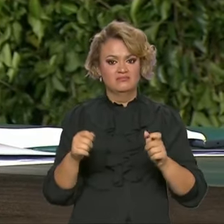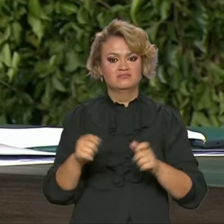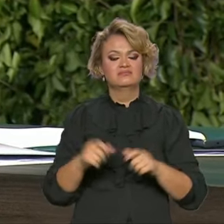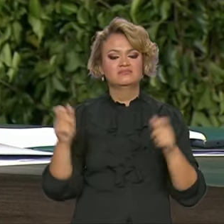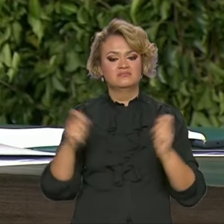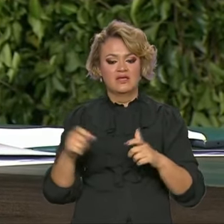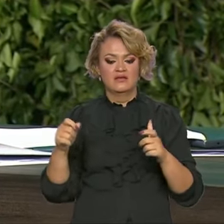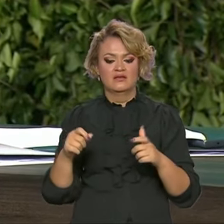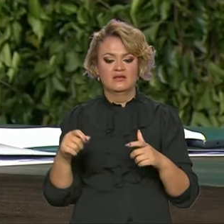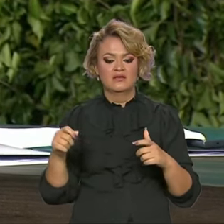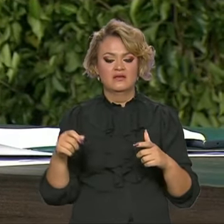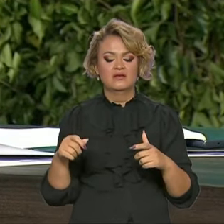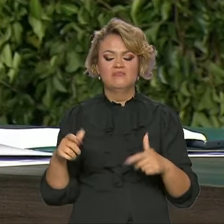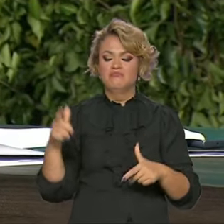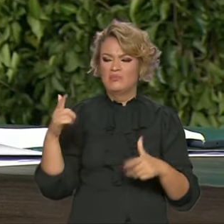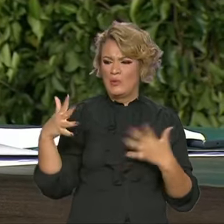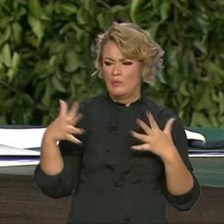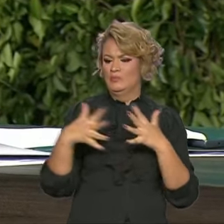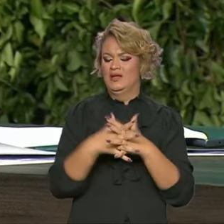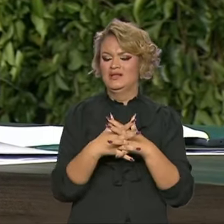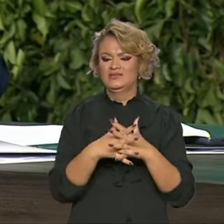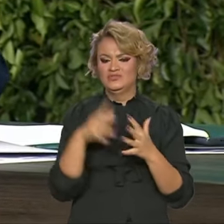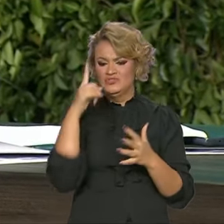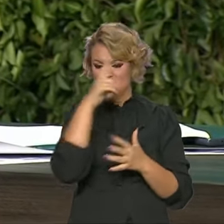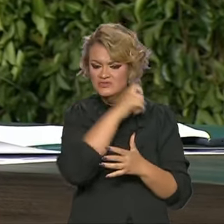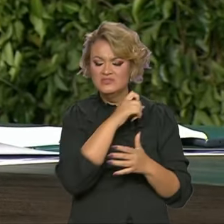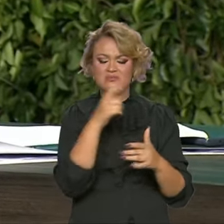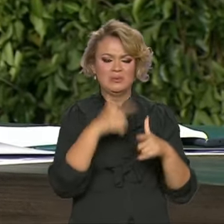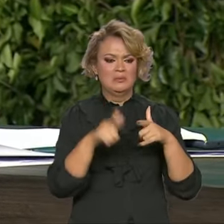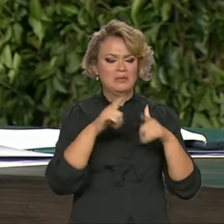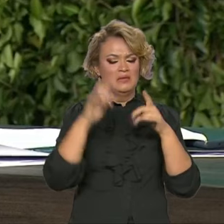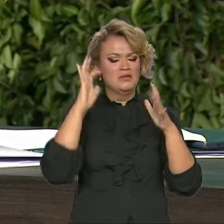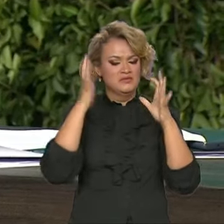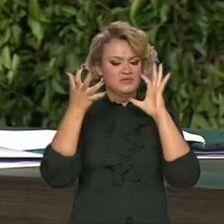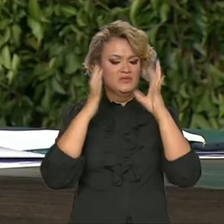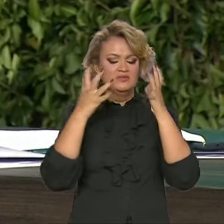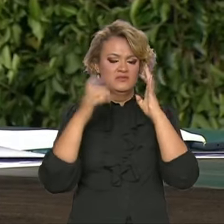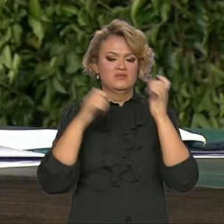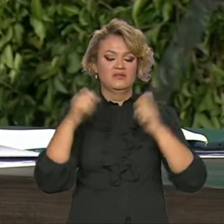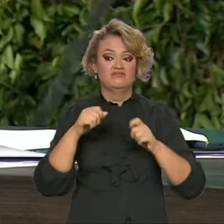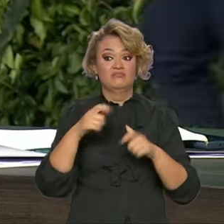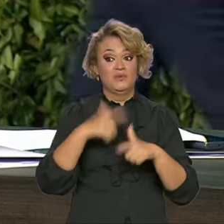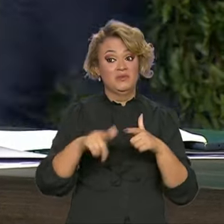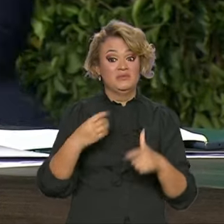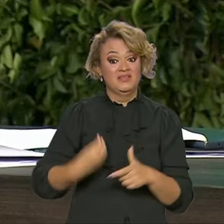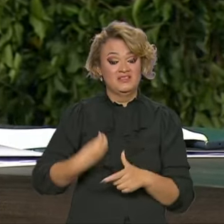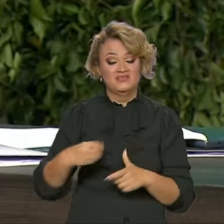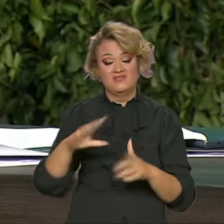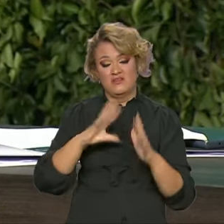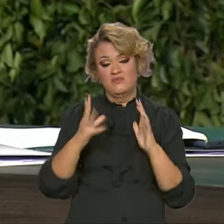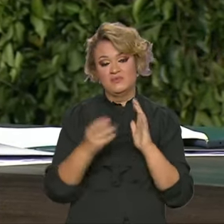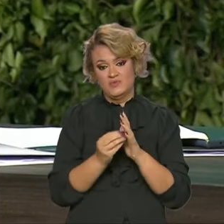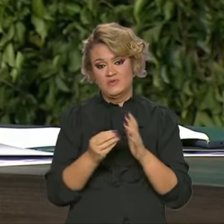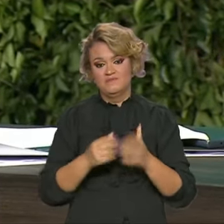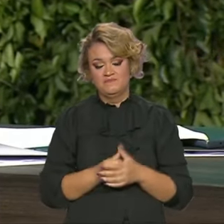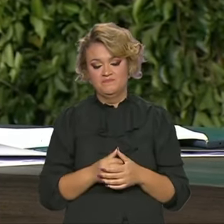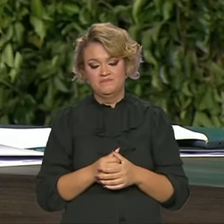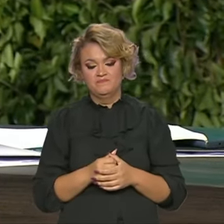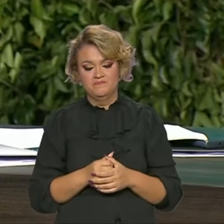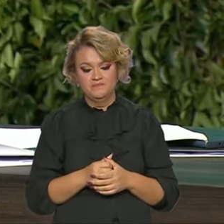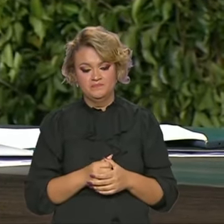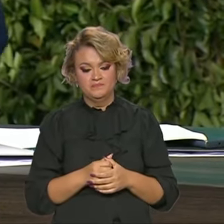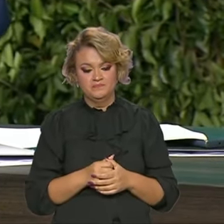enfrentar os complexos e difíceis problemas que existem no território amazônico.